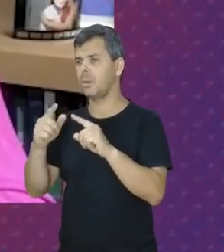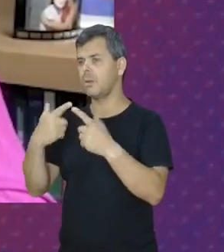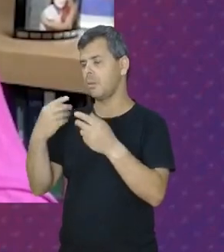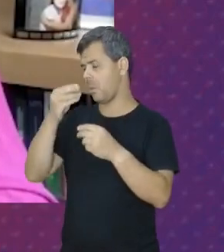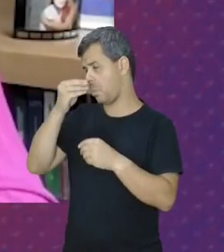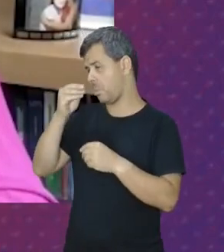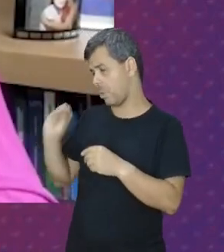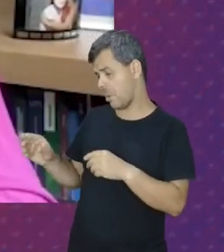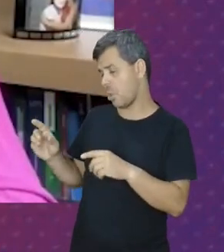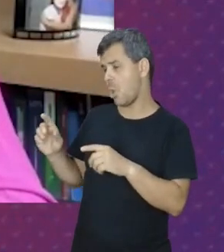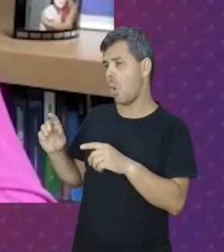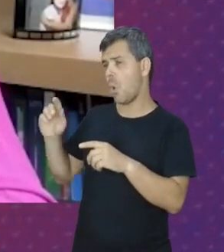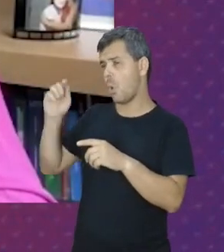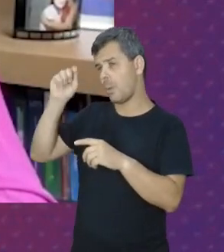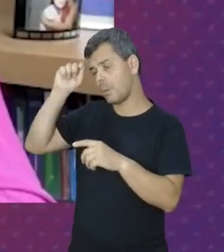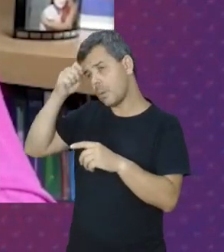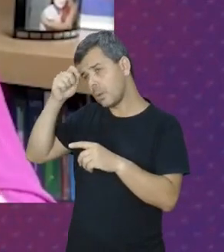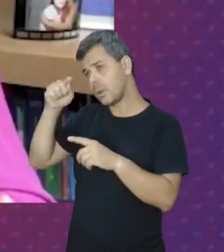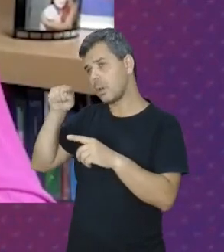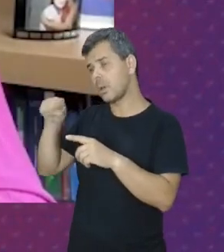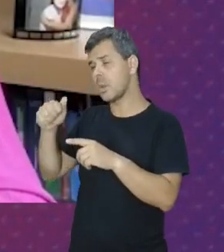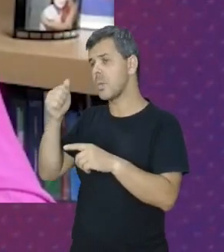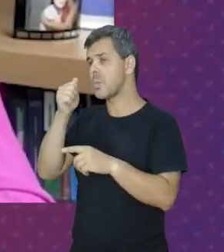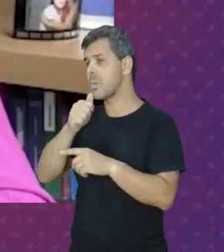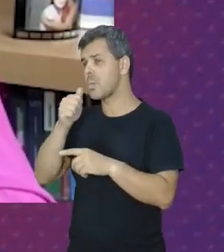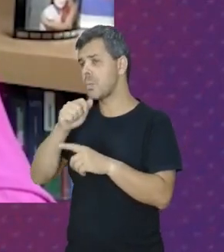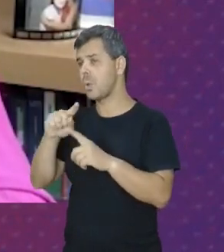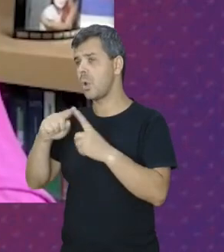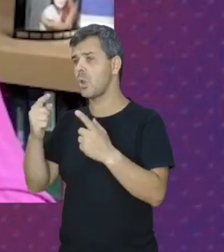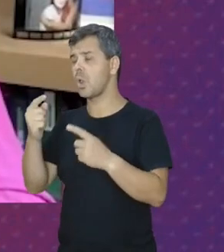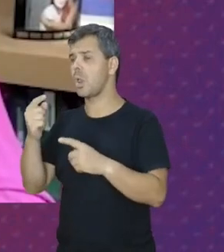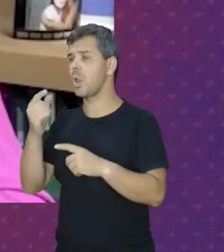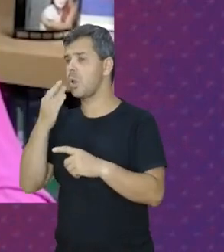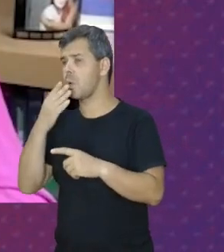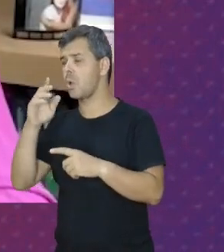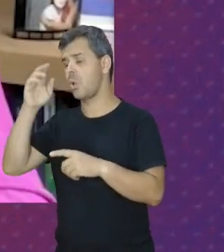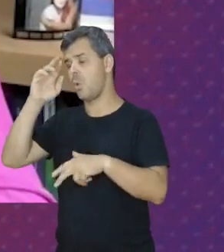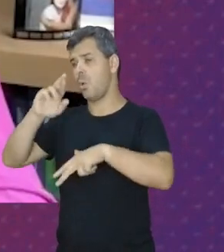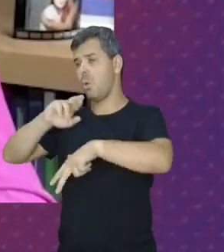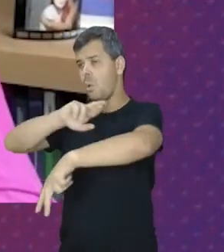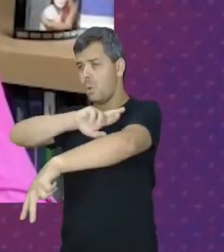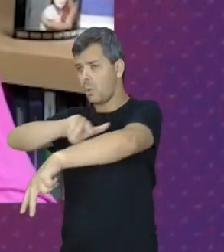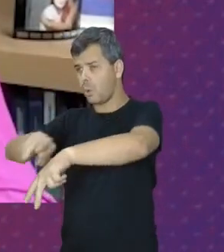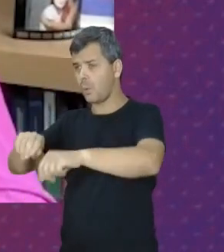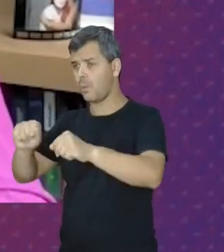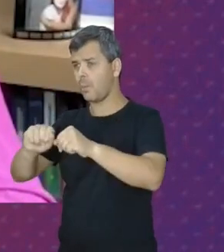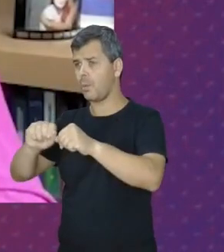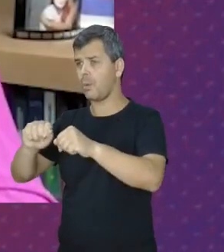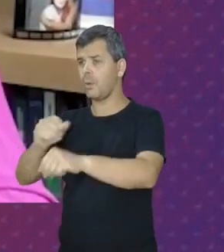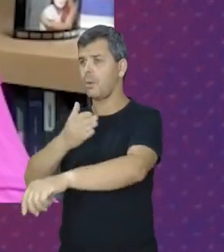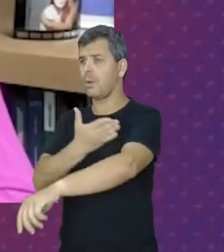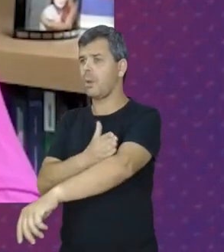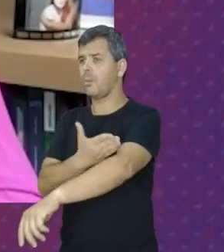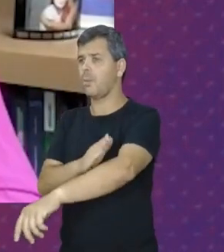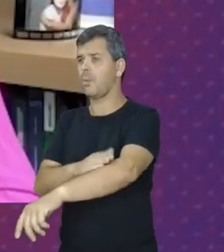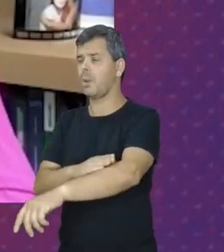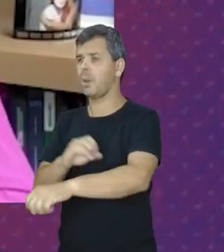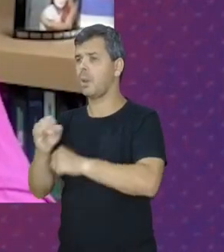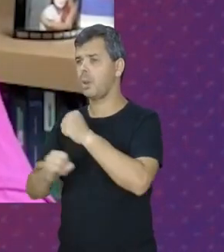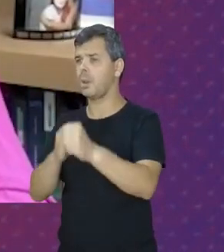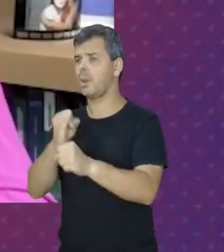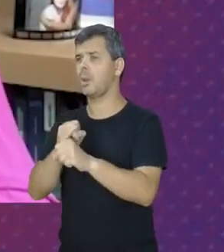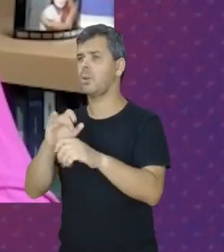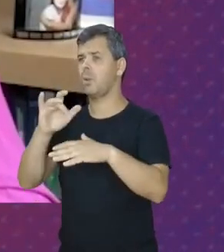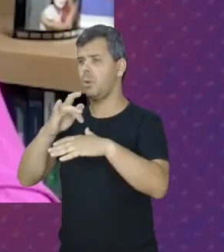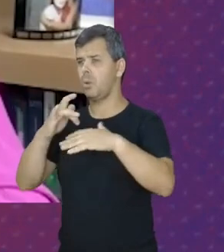ou discriminação à condição de mulher ou a sua cor, raça e etnia, ou praticados por meio da internet, ou de